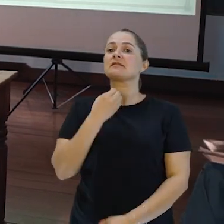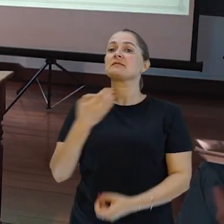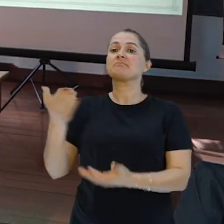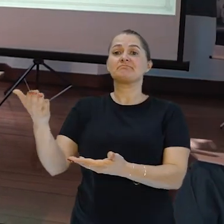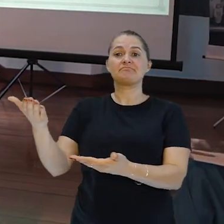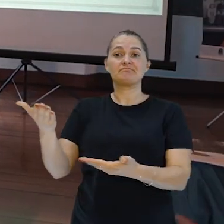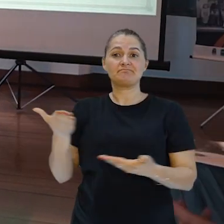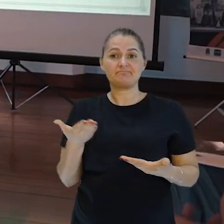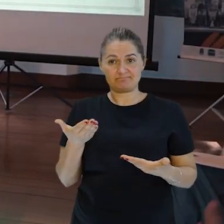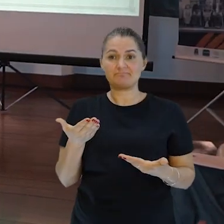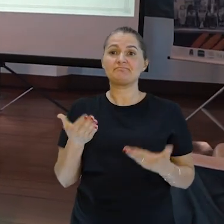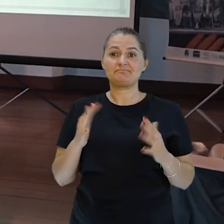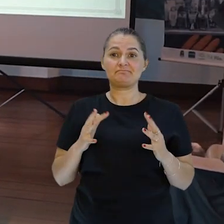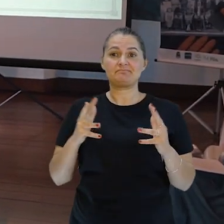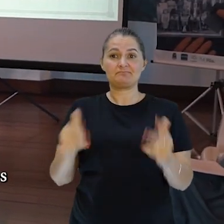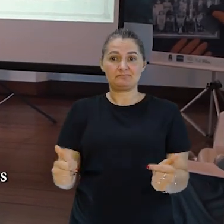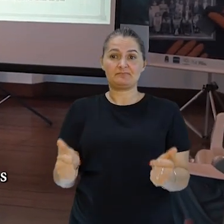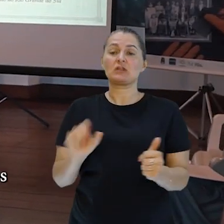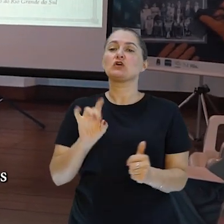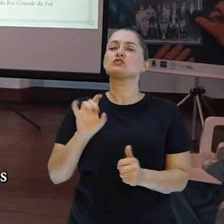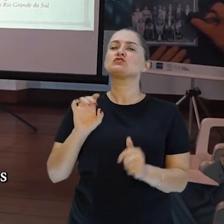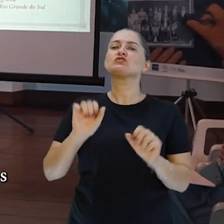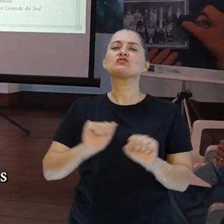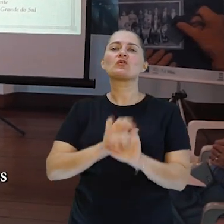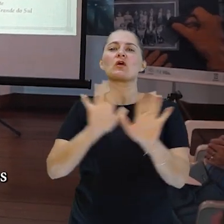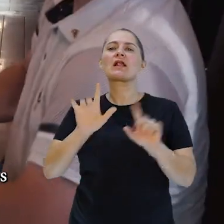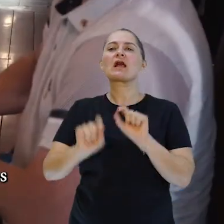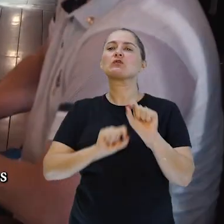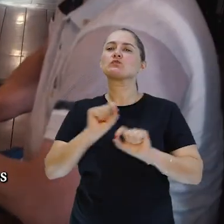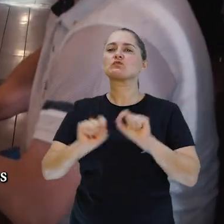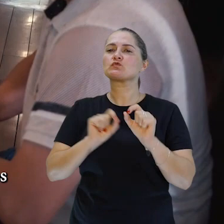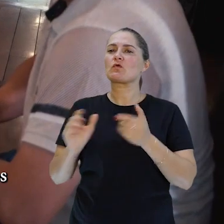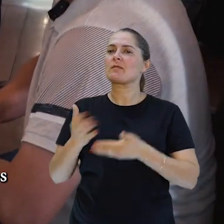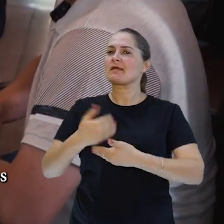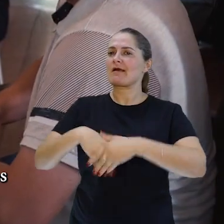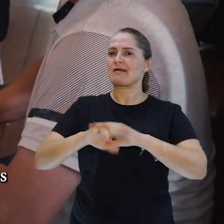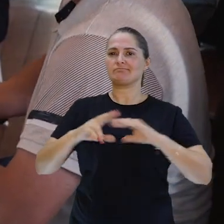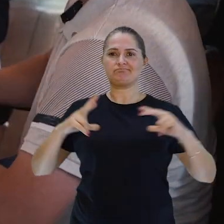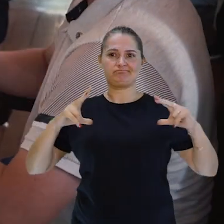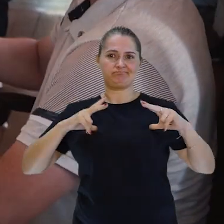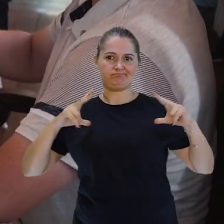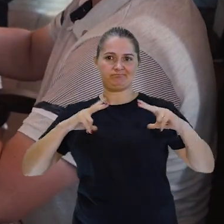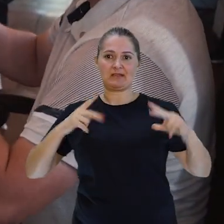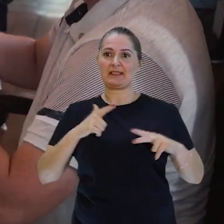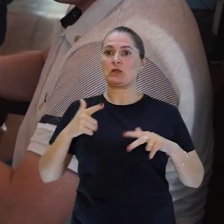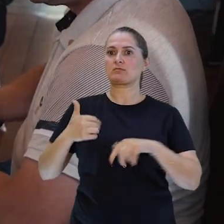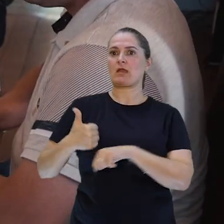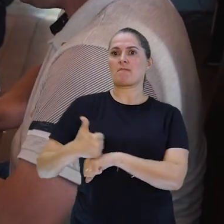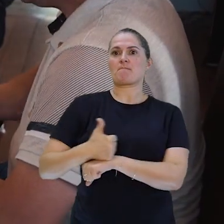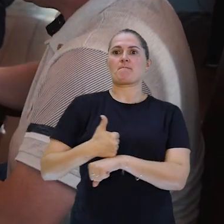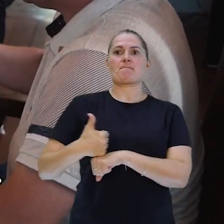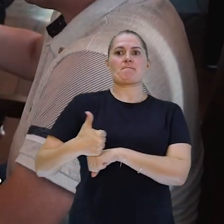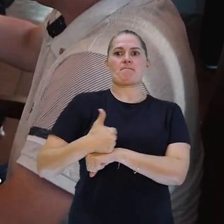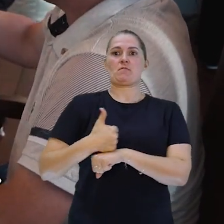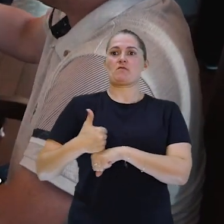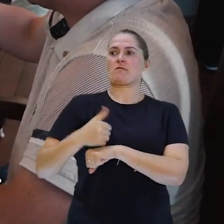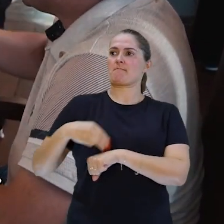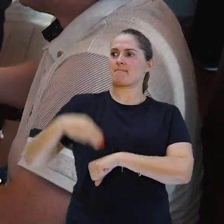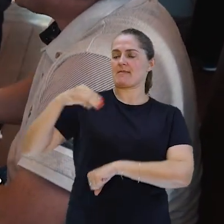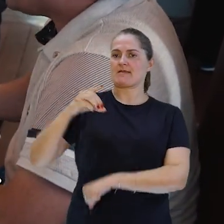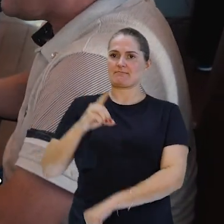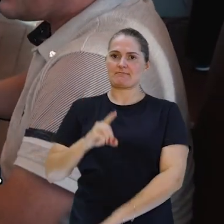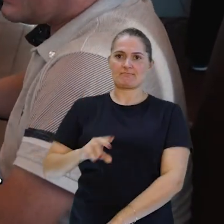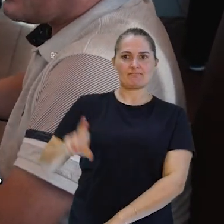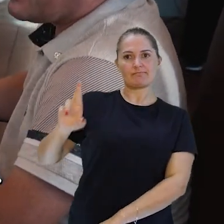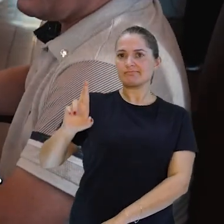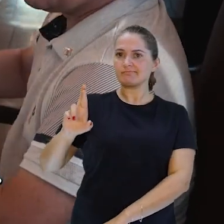Então, bem-vindos. Apenas deixando claro essa questão dos acervos privados, não tem aquele profissionalismo, o pessoal que tem um